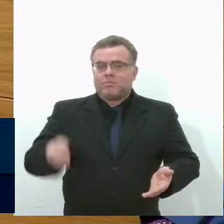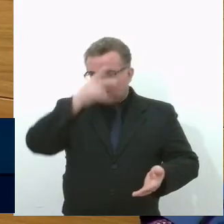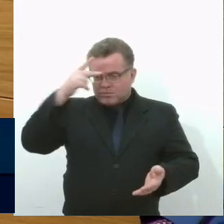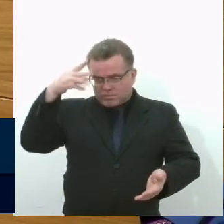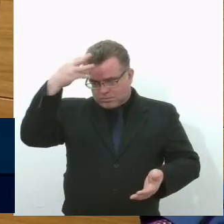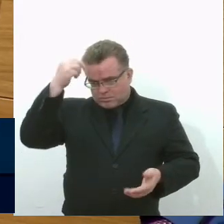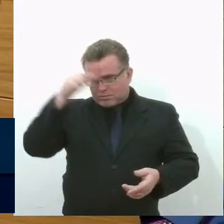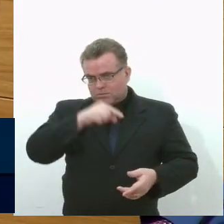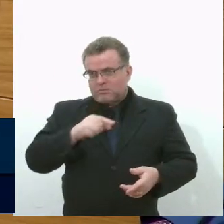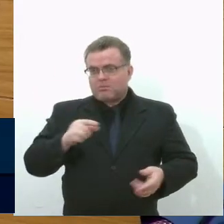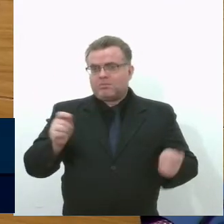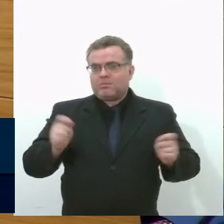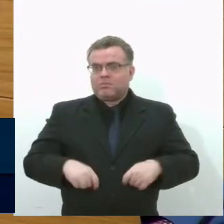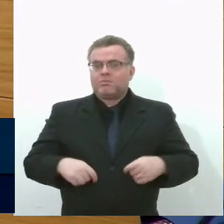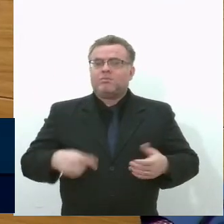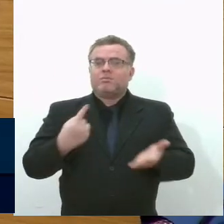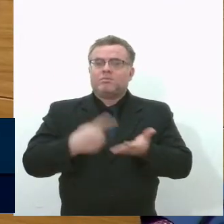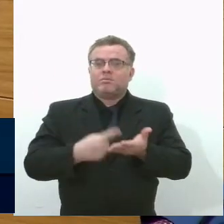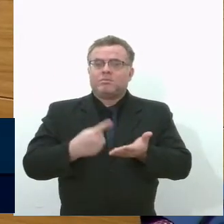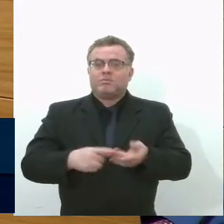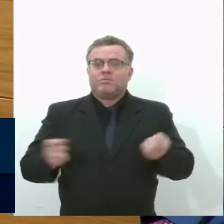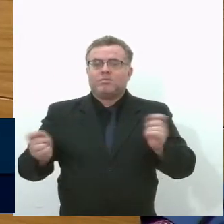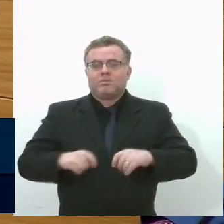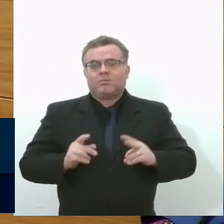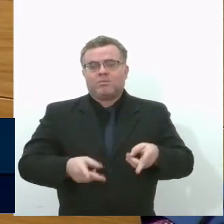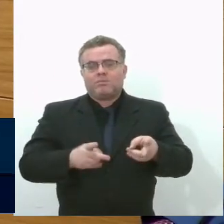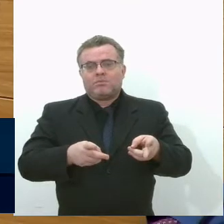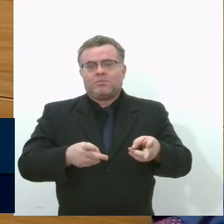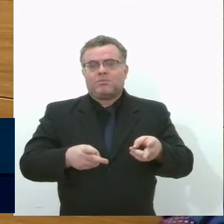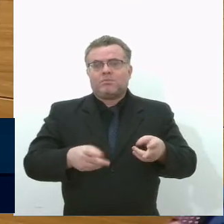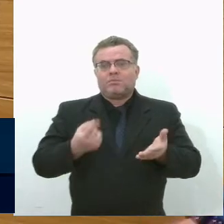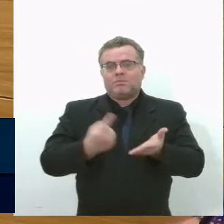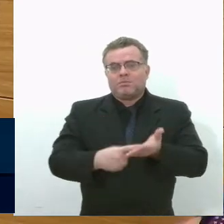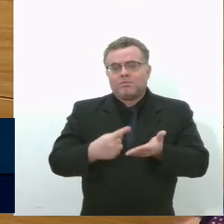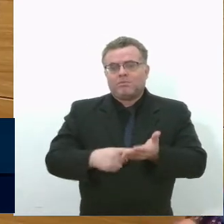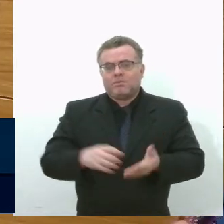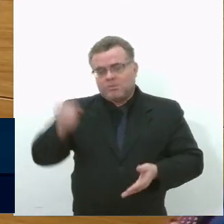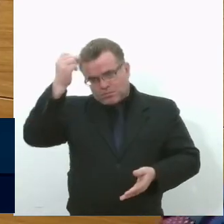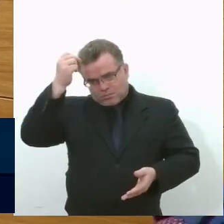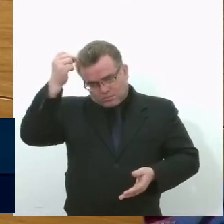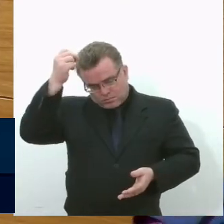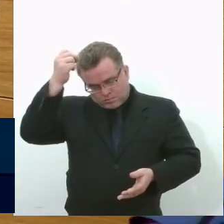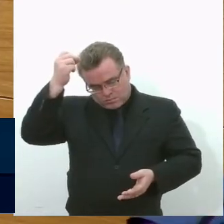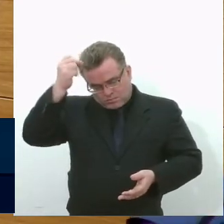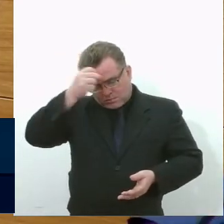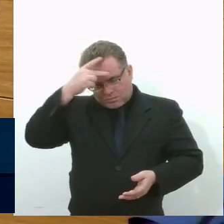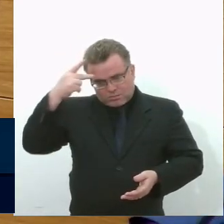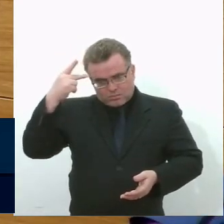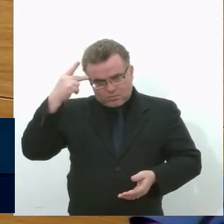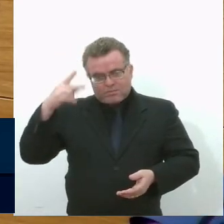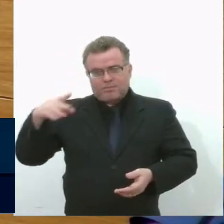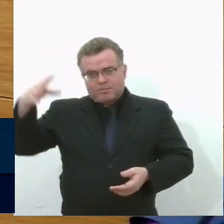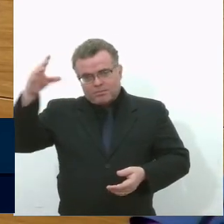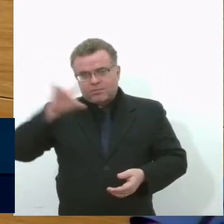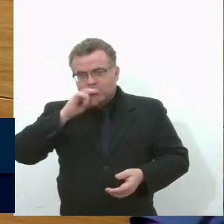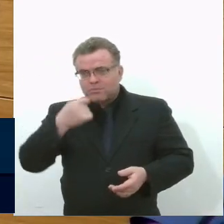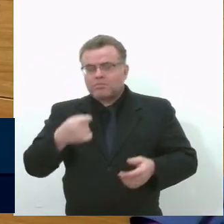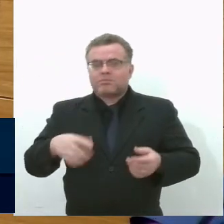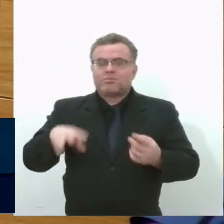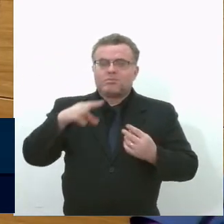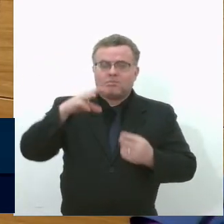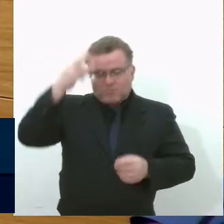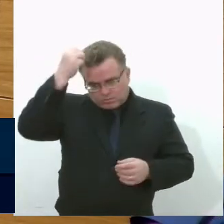compensação, vamos fazer uma compensação. Agora, tem que ser acordado entre o prefeito de Aracaju também e o prefeito de São Cristóvão para facilitar o